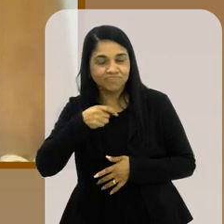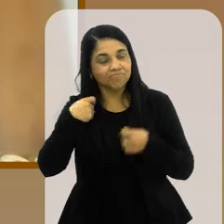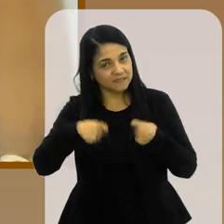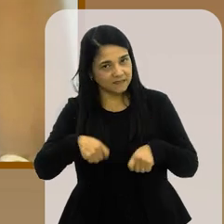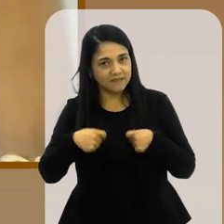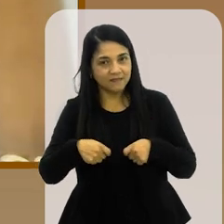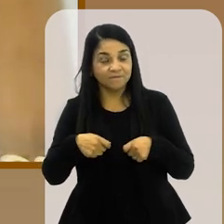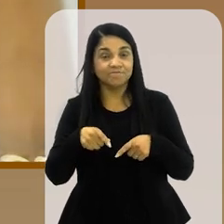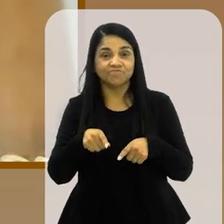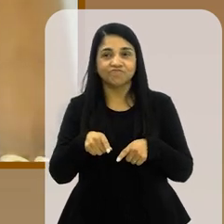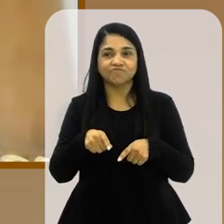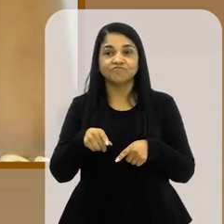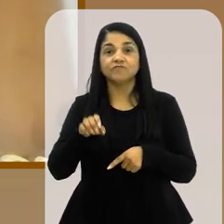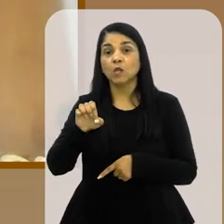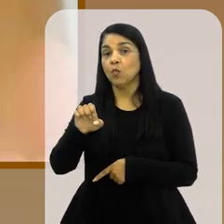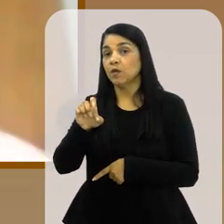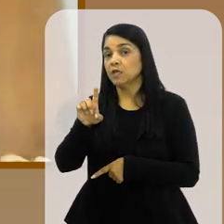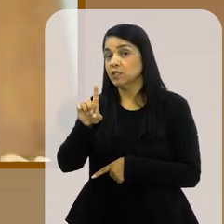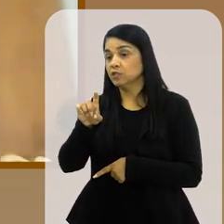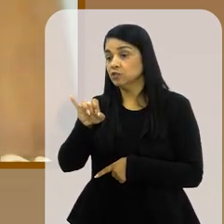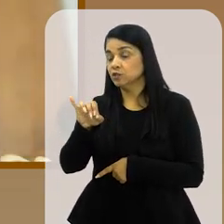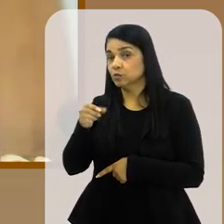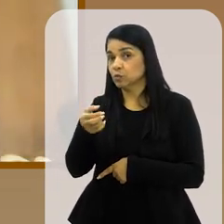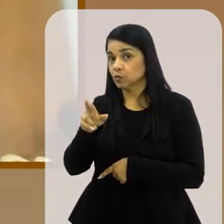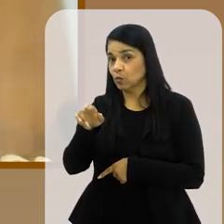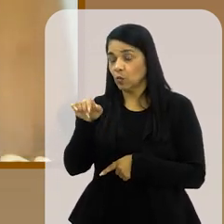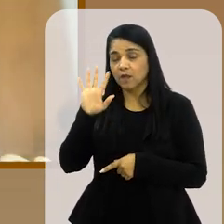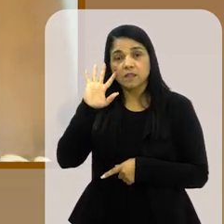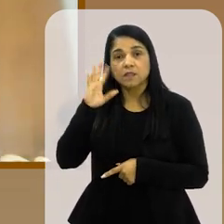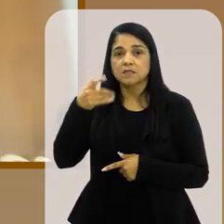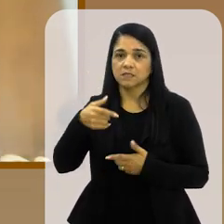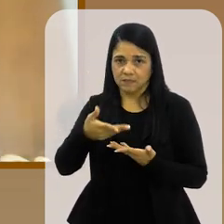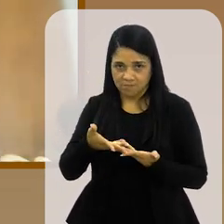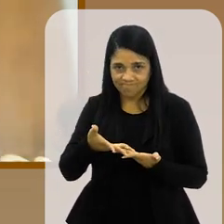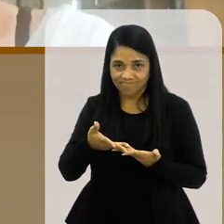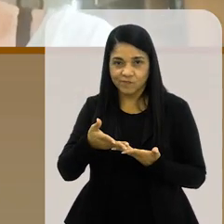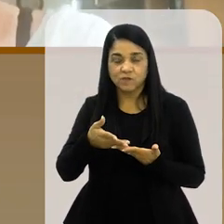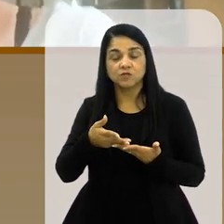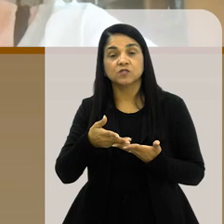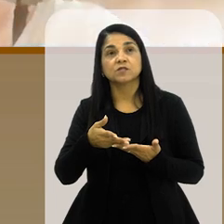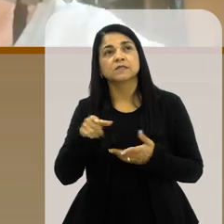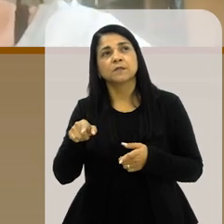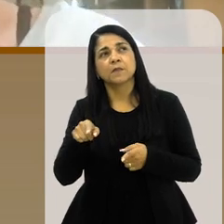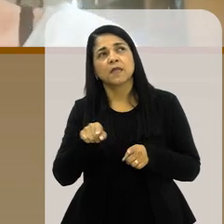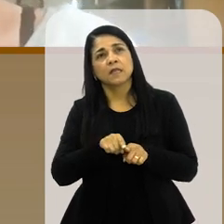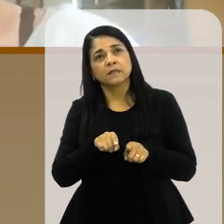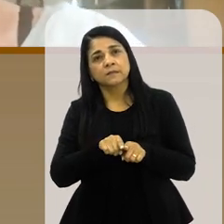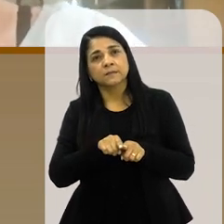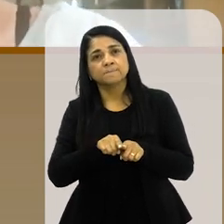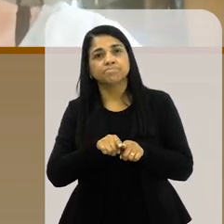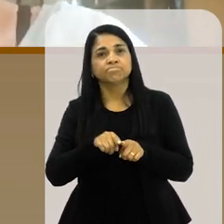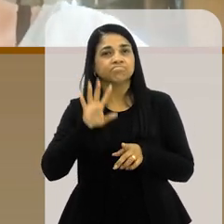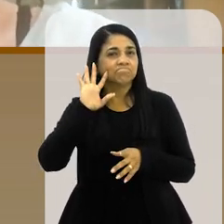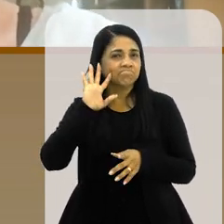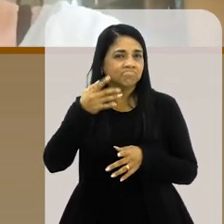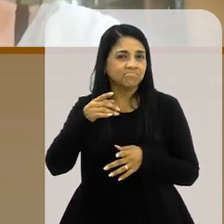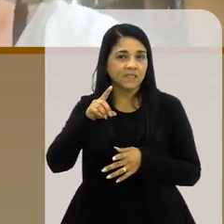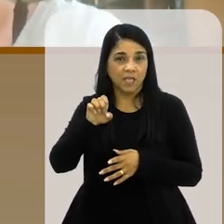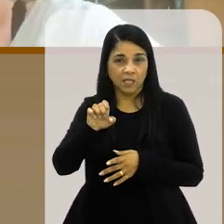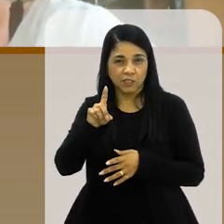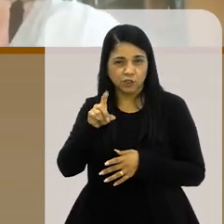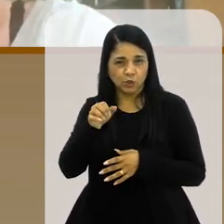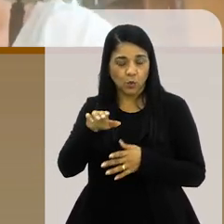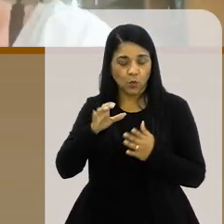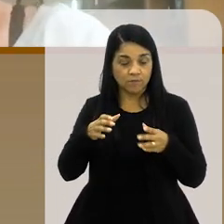editor decide isso. Para onde que vai, e às vezes uma coisa que o editor decidiu que vai para uma faixa